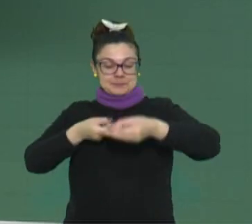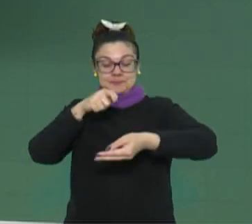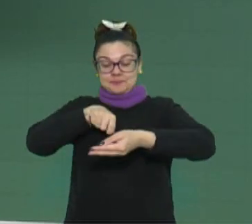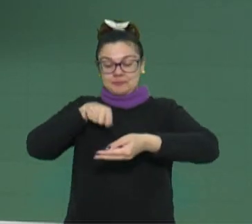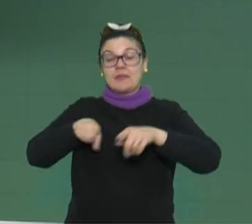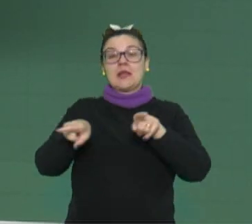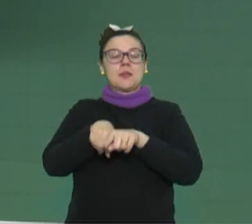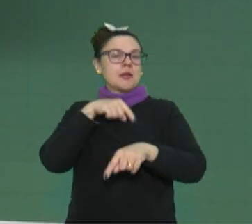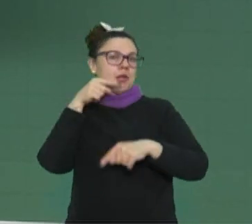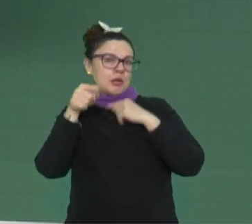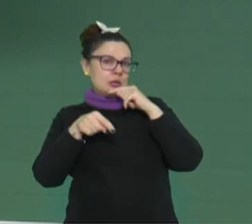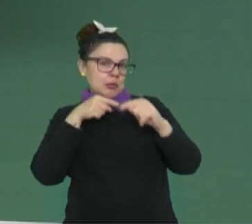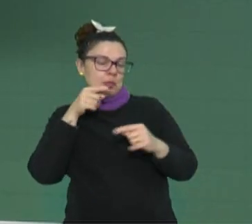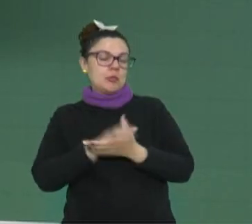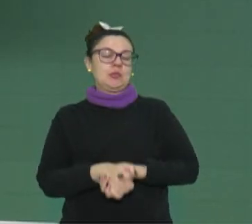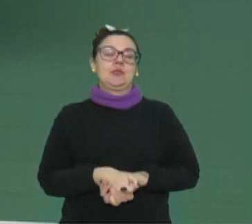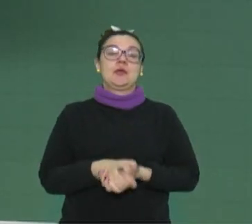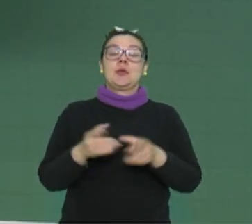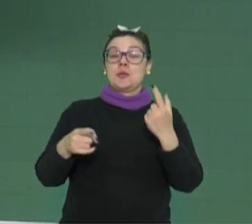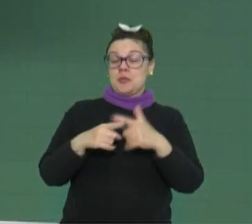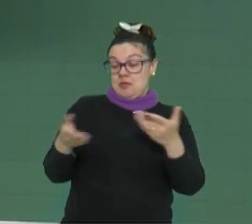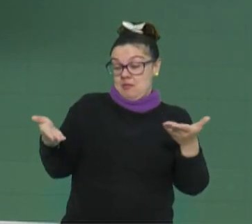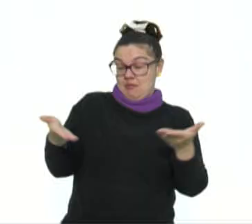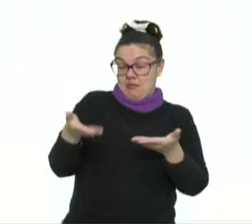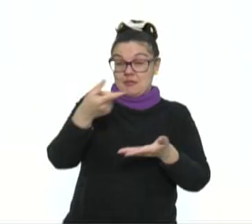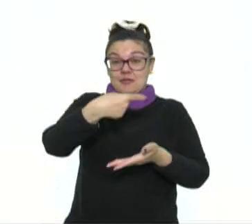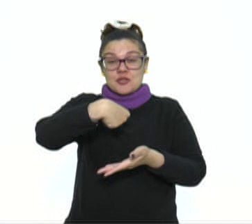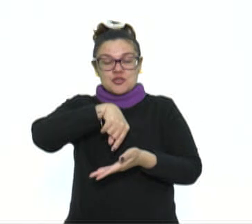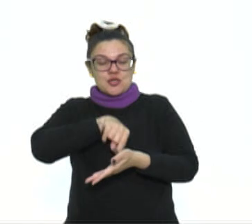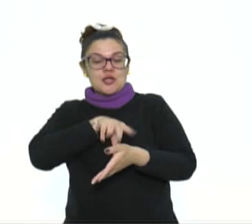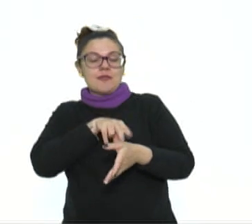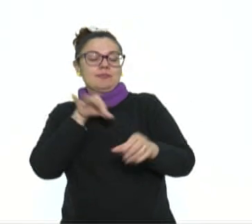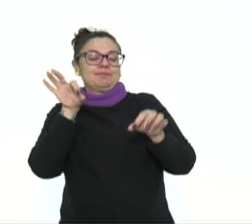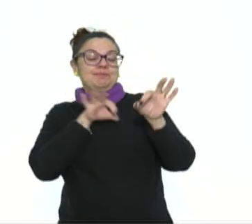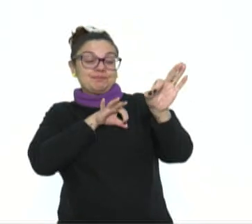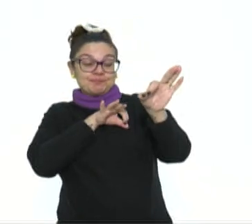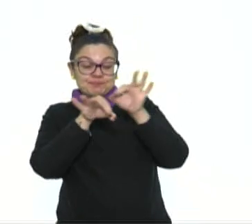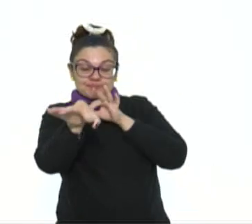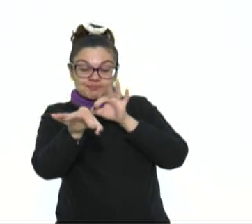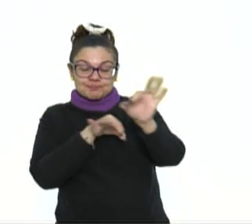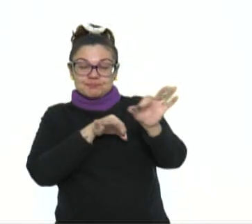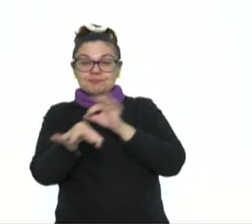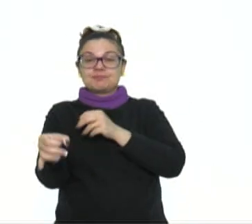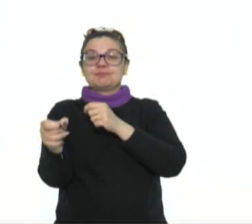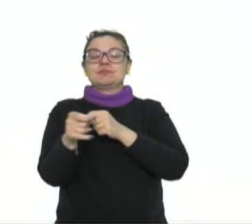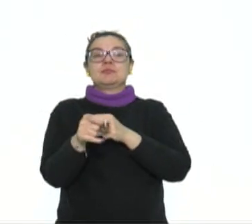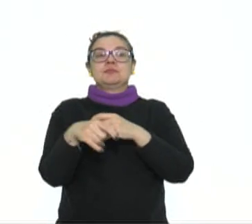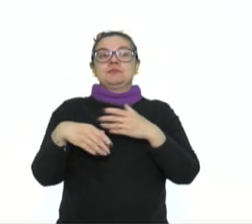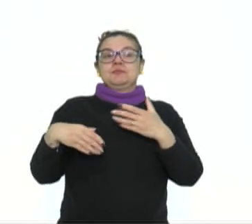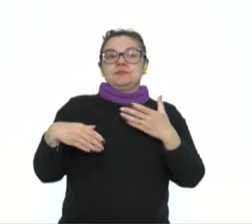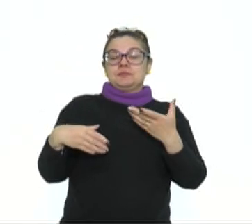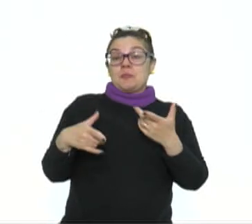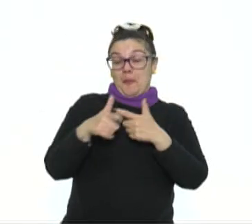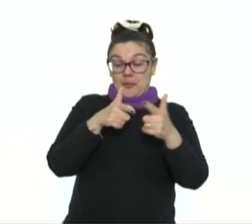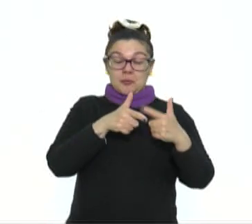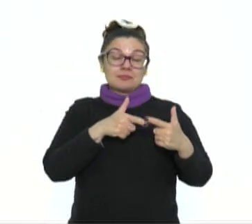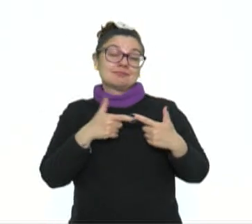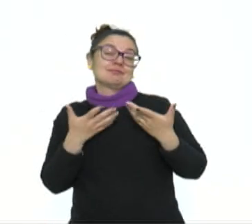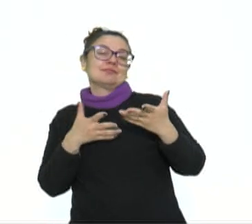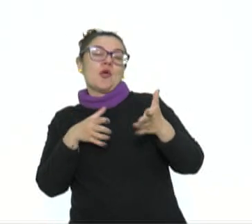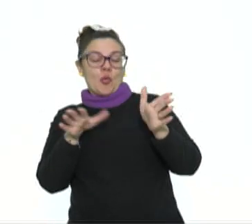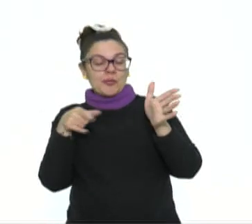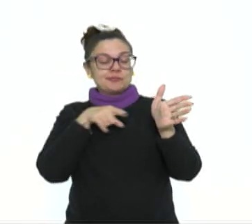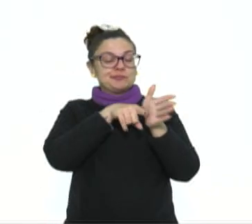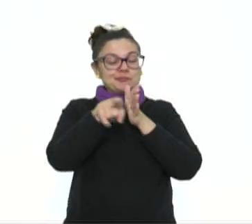anota suas dúvidas, porque hoje nós vamos problematizar essas questões, então eu vou colocar aqui algumas perguntas para